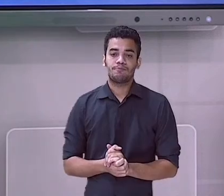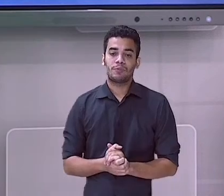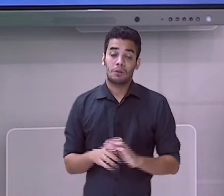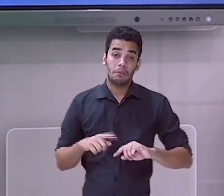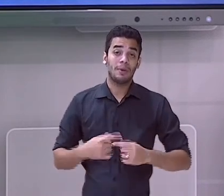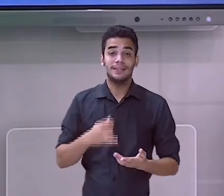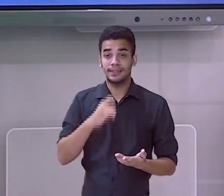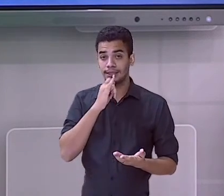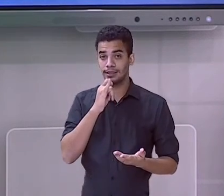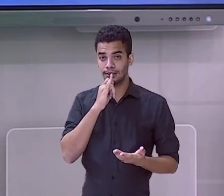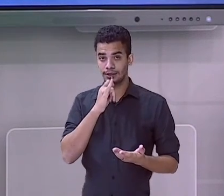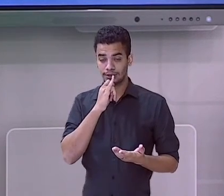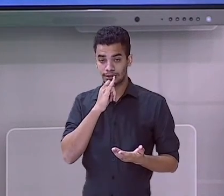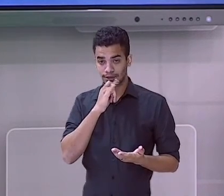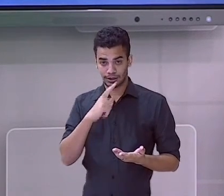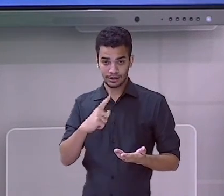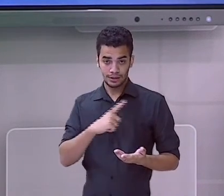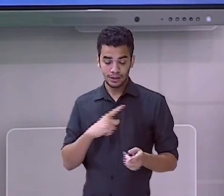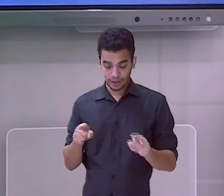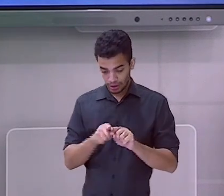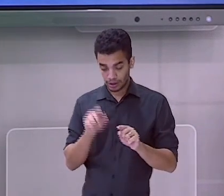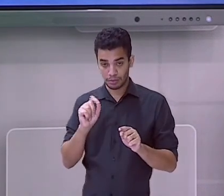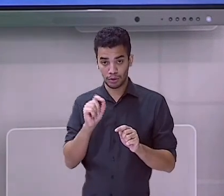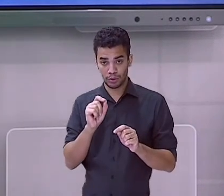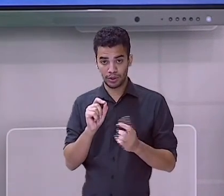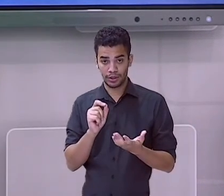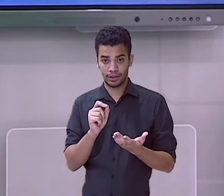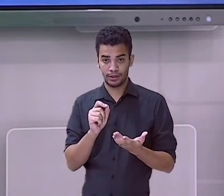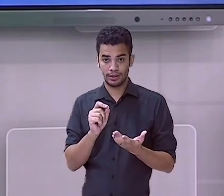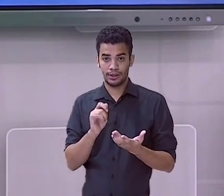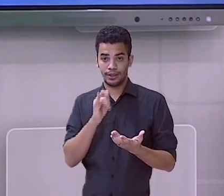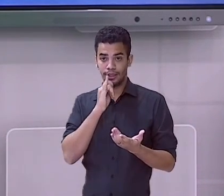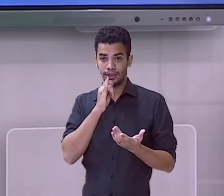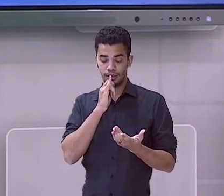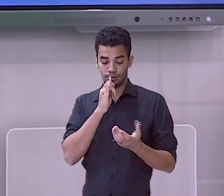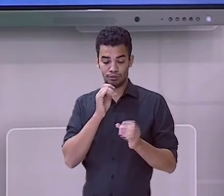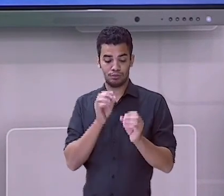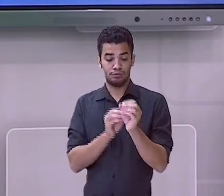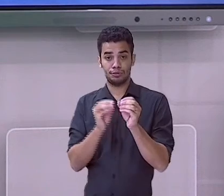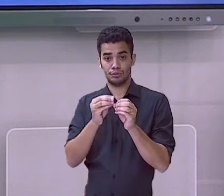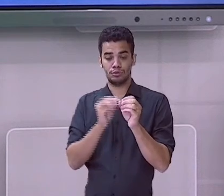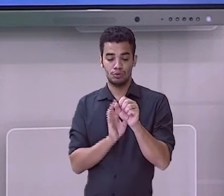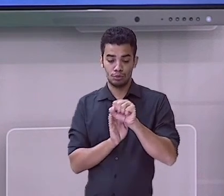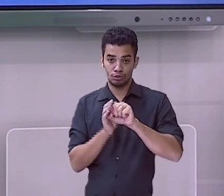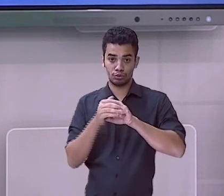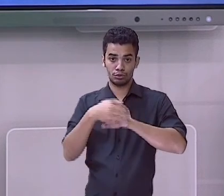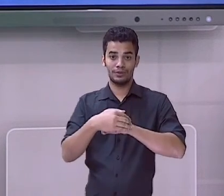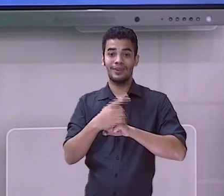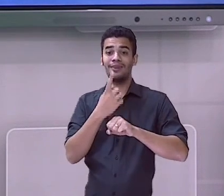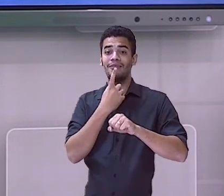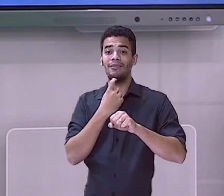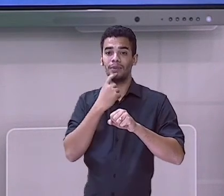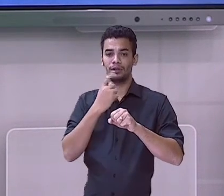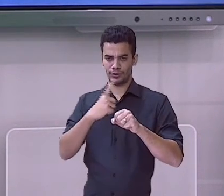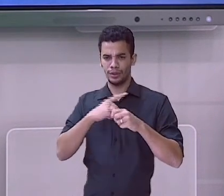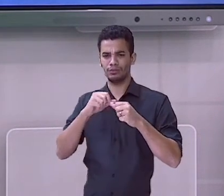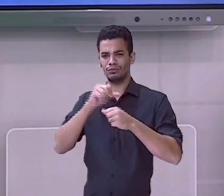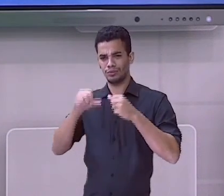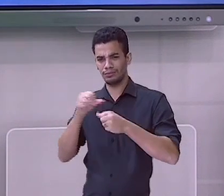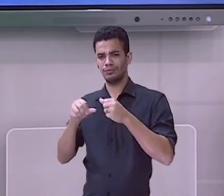modificações que vão estar acontecendo dentro dos glóbulos vermelhos. Mas é só nos glóbulos